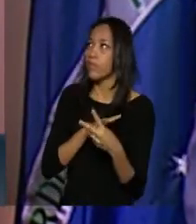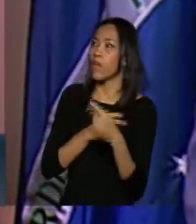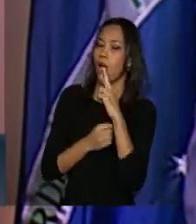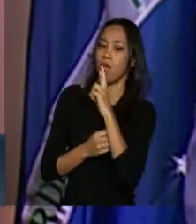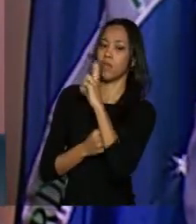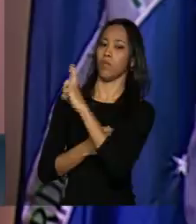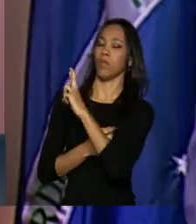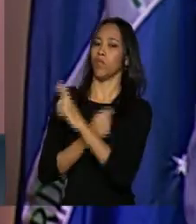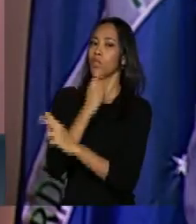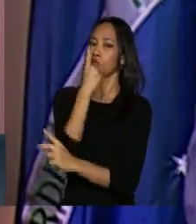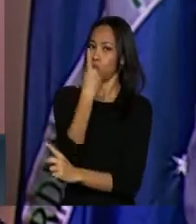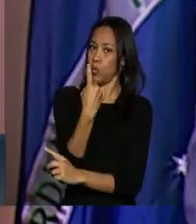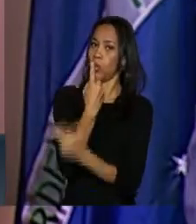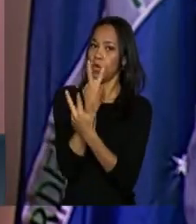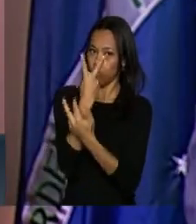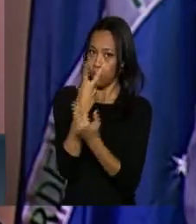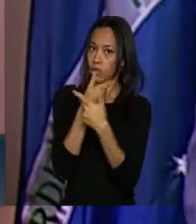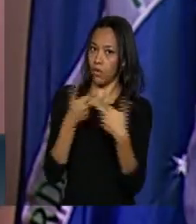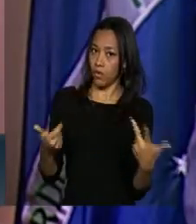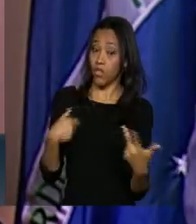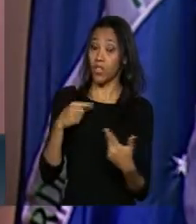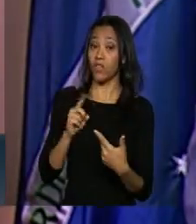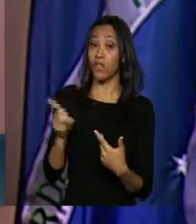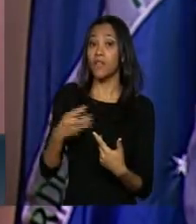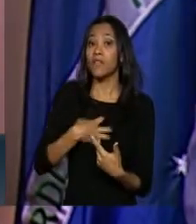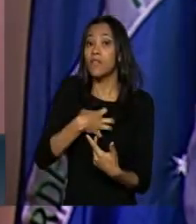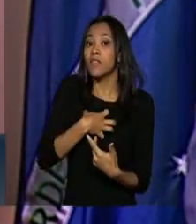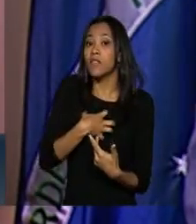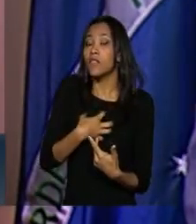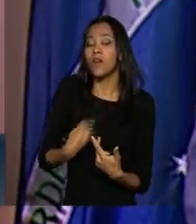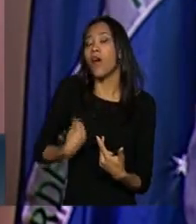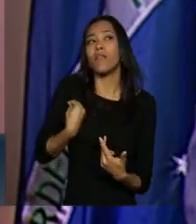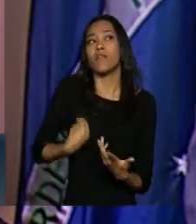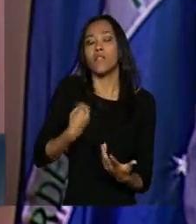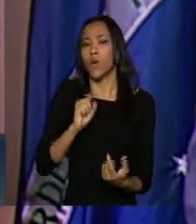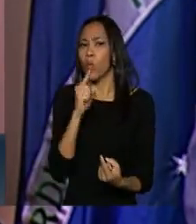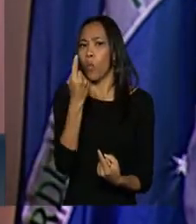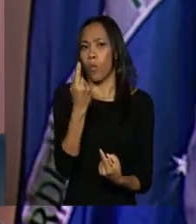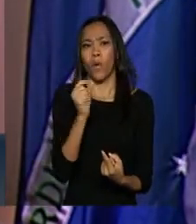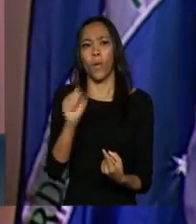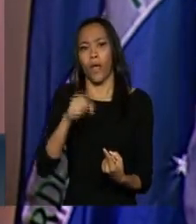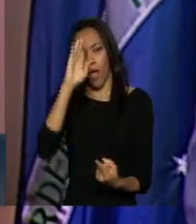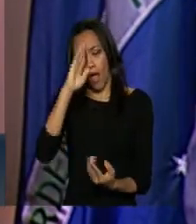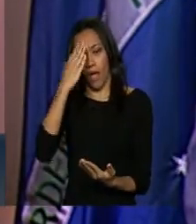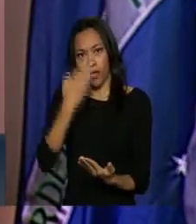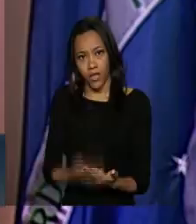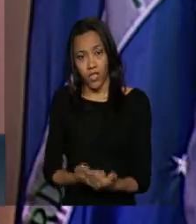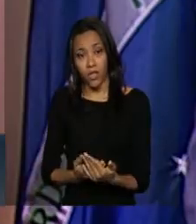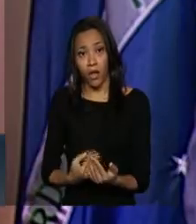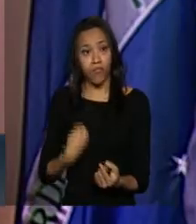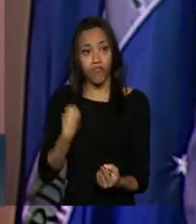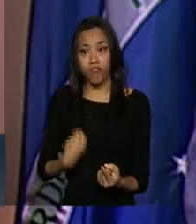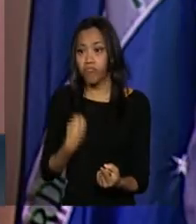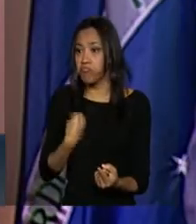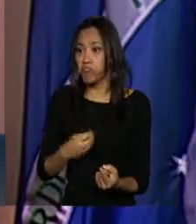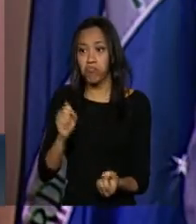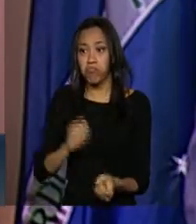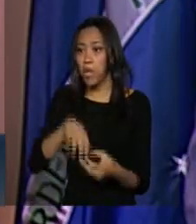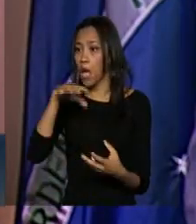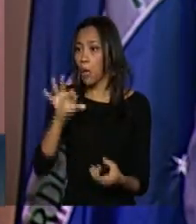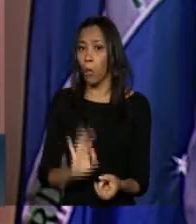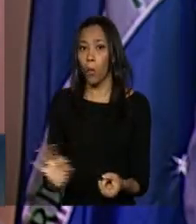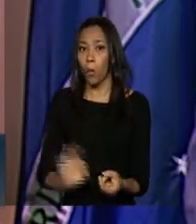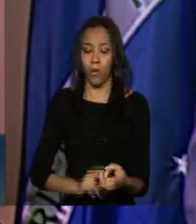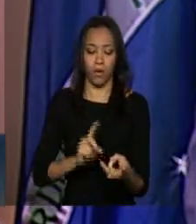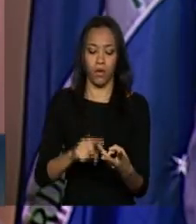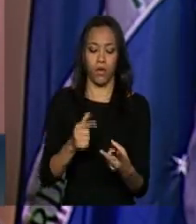seguinte: há duas formas de você, né, viver a vida. Uma delas é acreditando que não existem milagres, e a outra